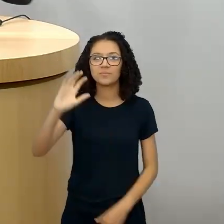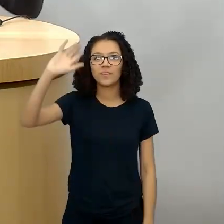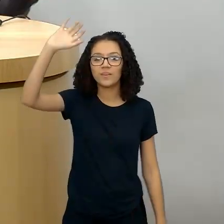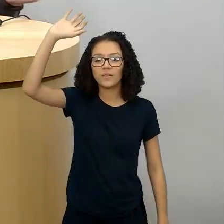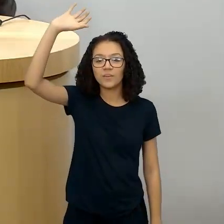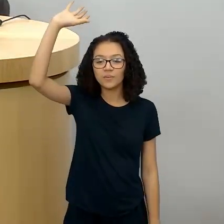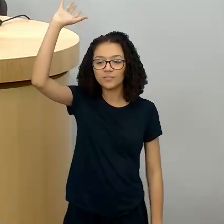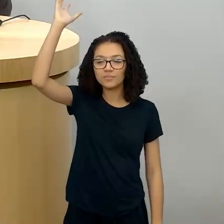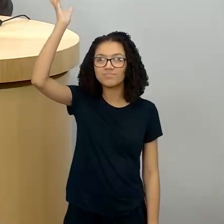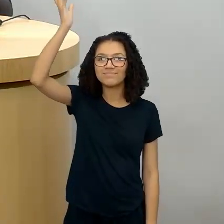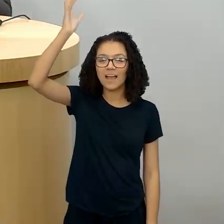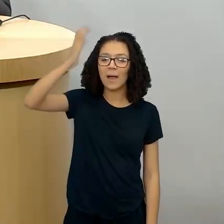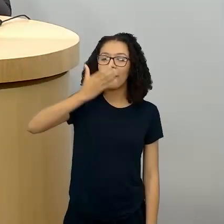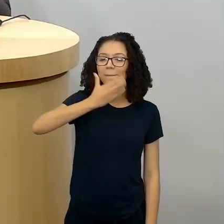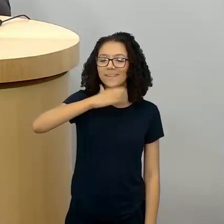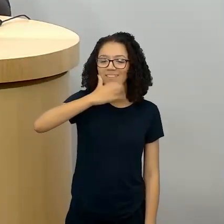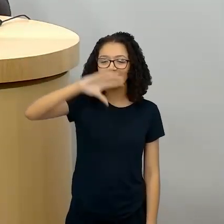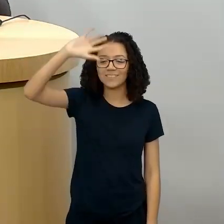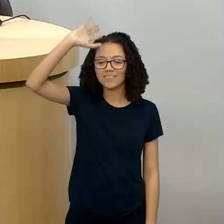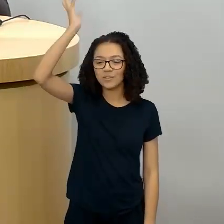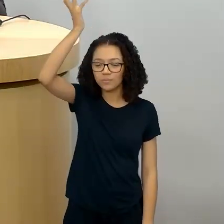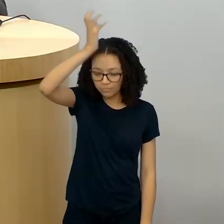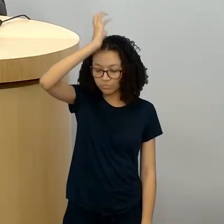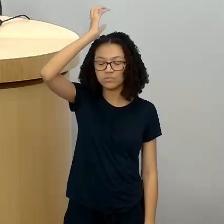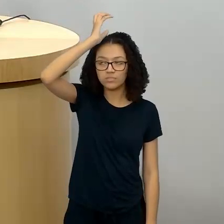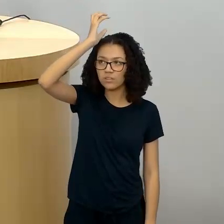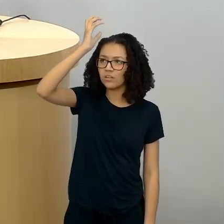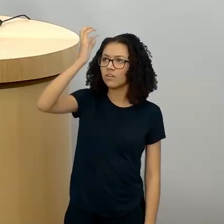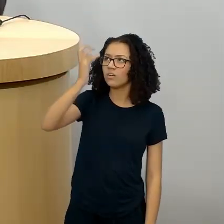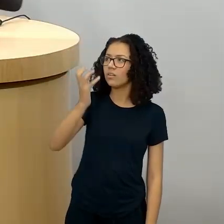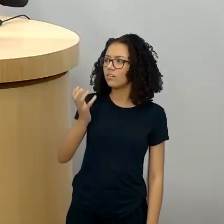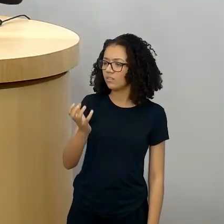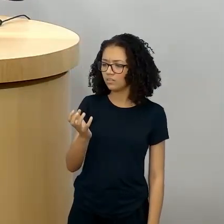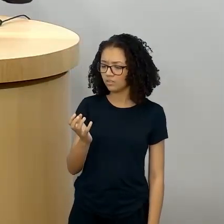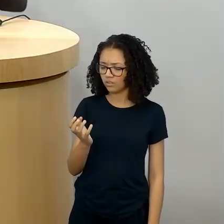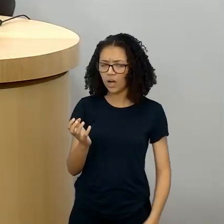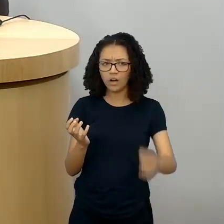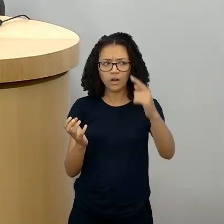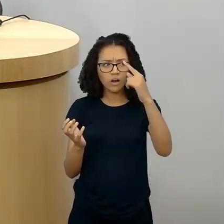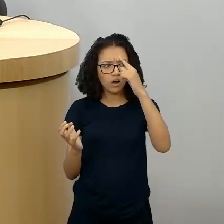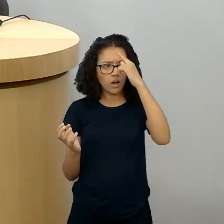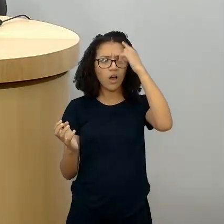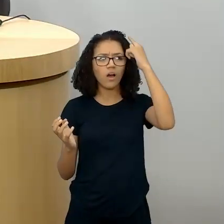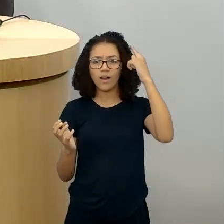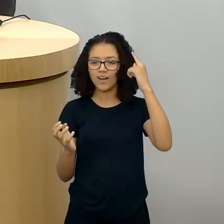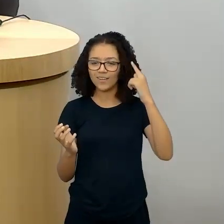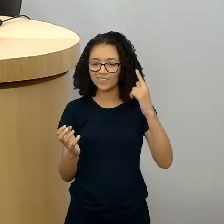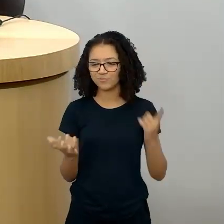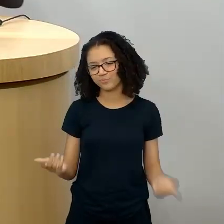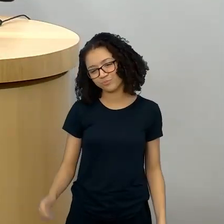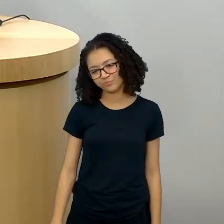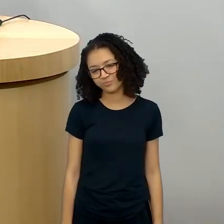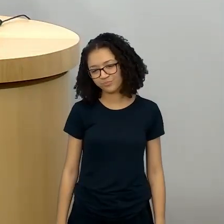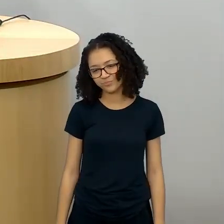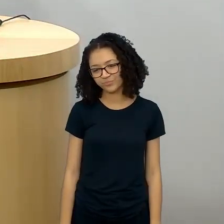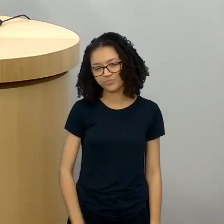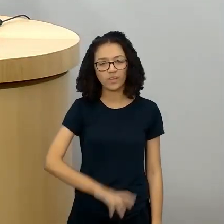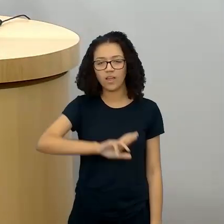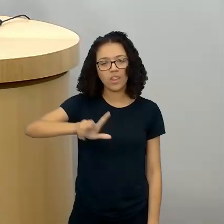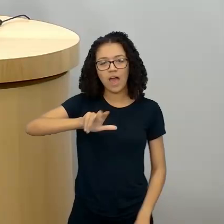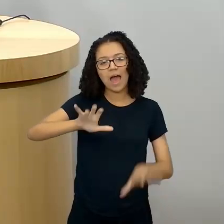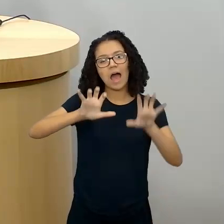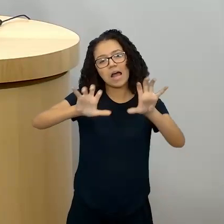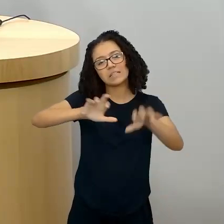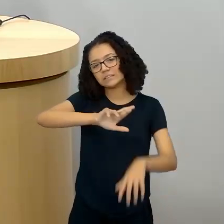cabeça, surgiu uma teoria. Não, assim, por mais que se tenha, né,